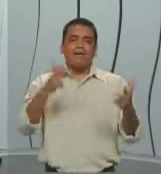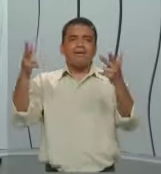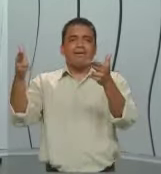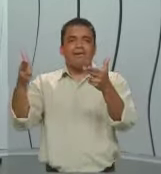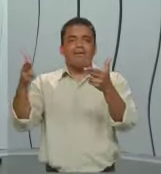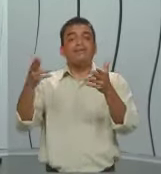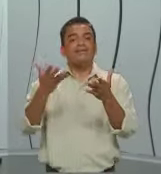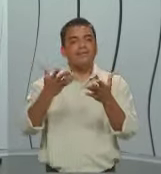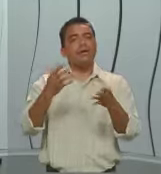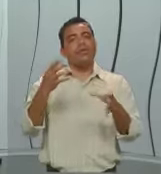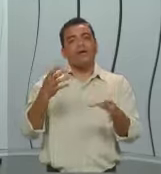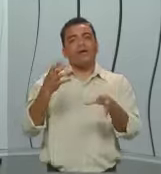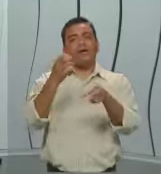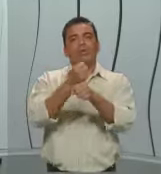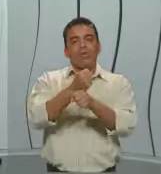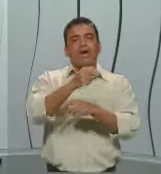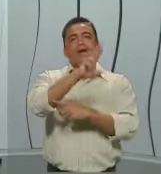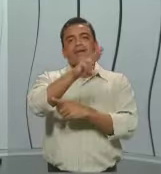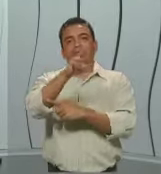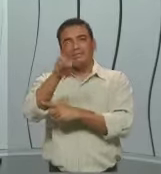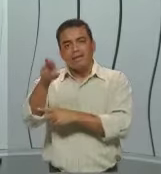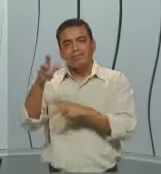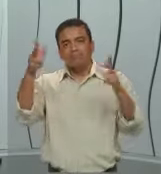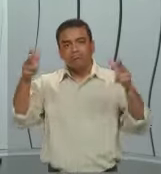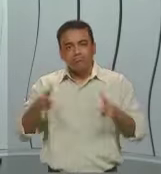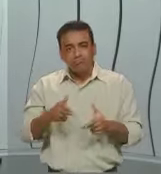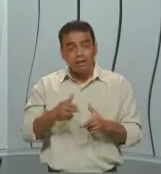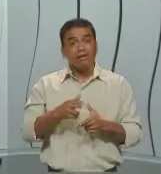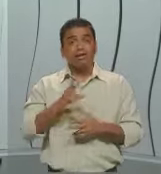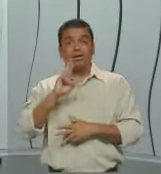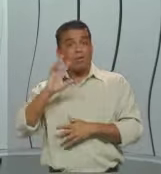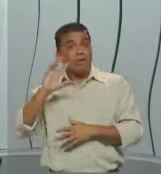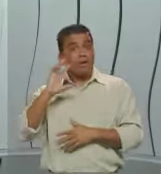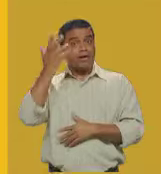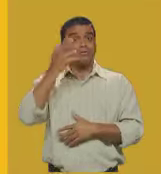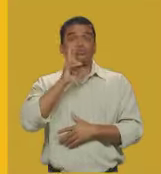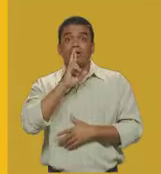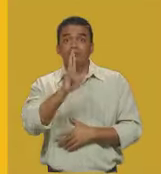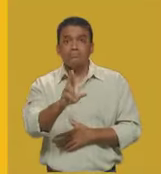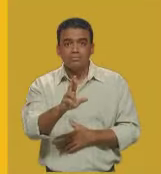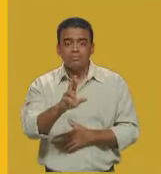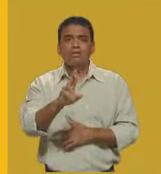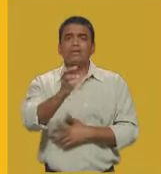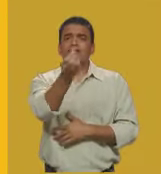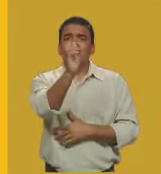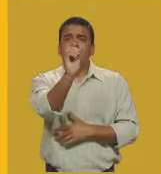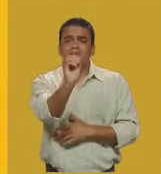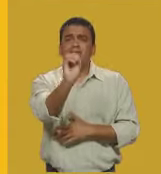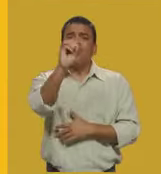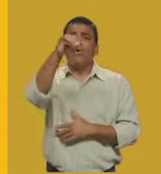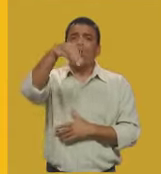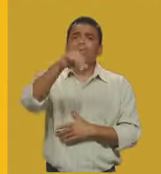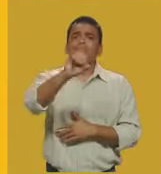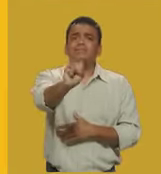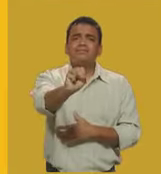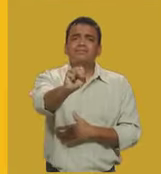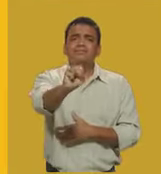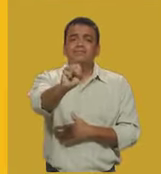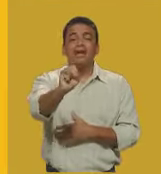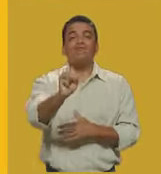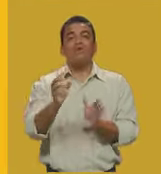que eu faço, calculo resistência equivalente. Depois que eu tiver esse resultado na mão, que no caso é 60 ohms, o que a gente vai fazer? Eu